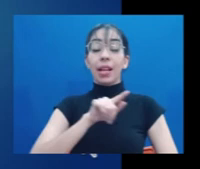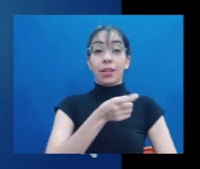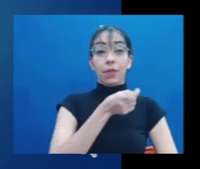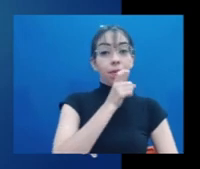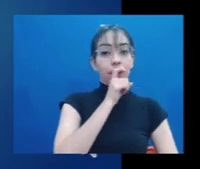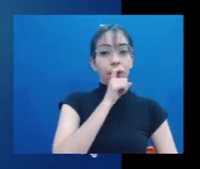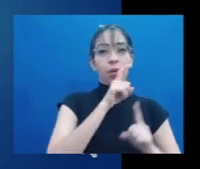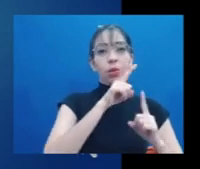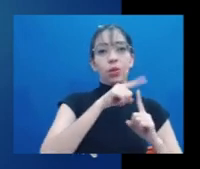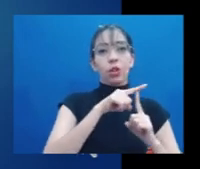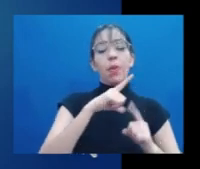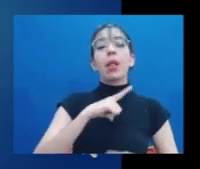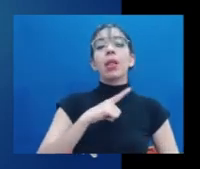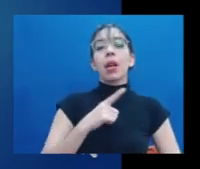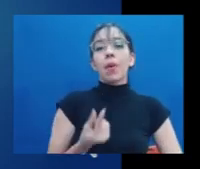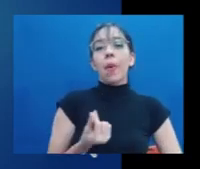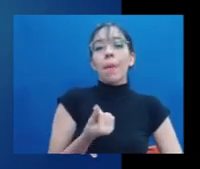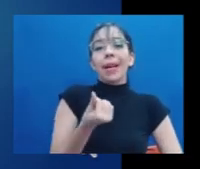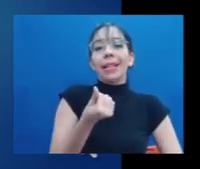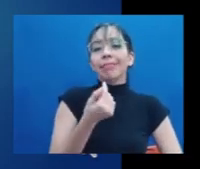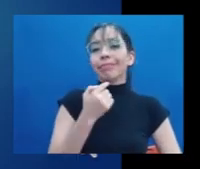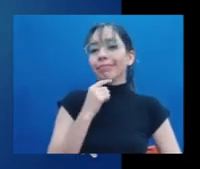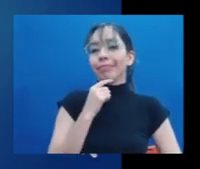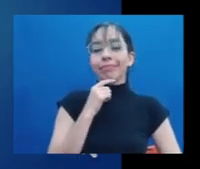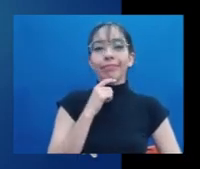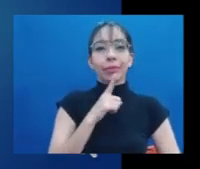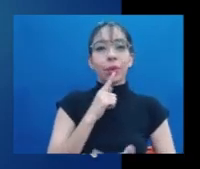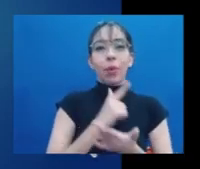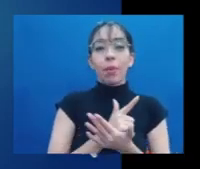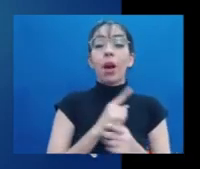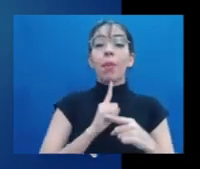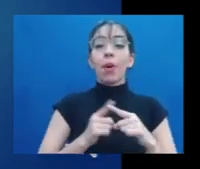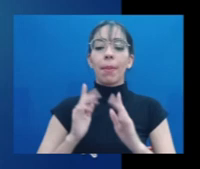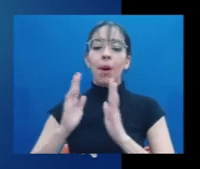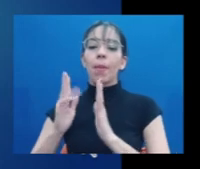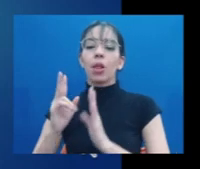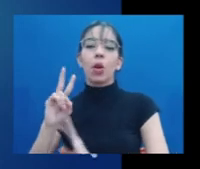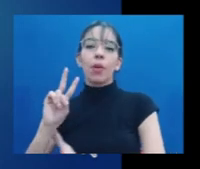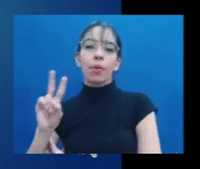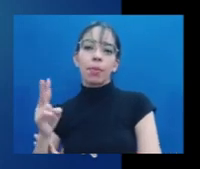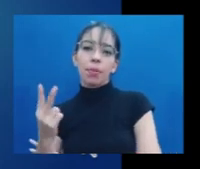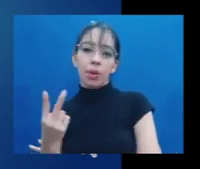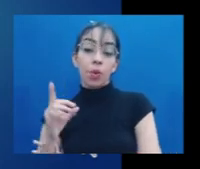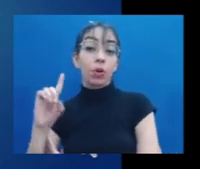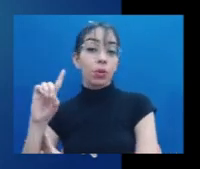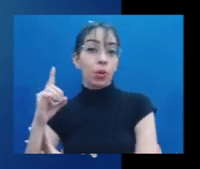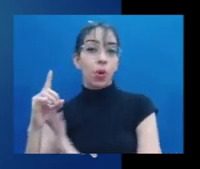freezer, esse material ele tem que ser blindado, são geladeiras blindadas. Então, elas fornecem proteção